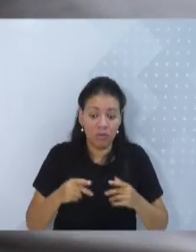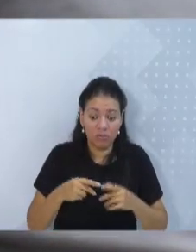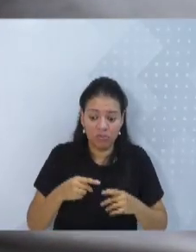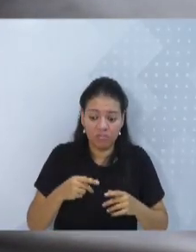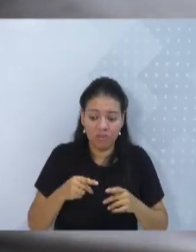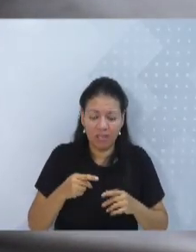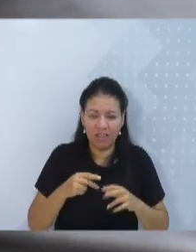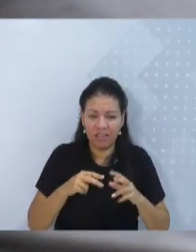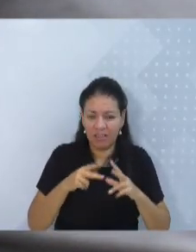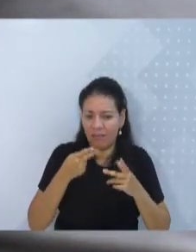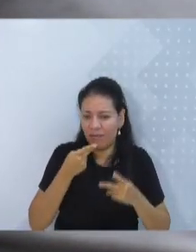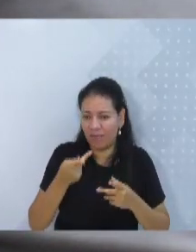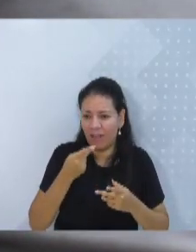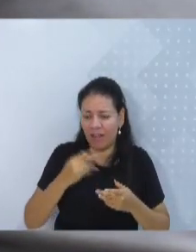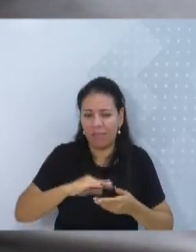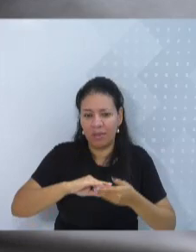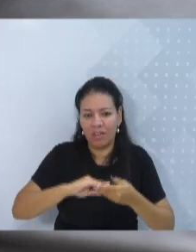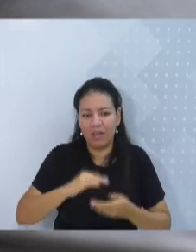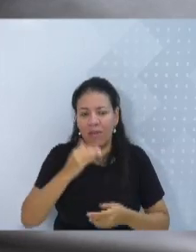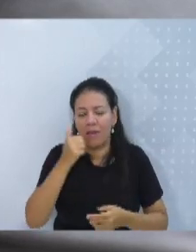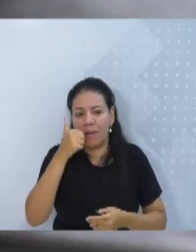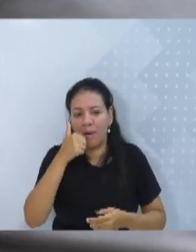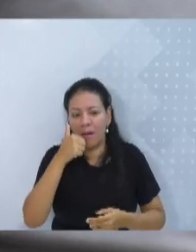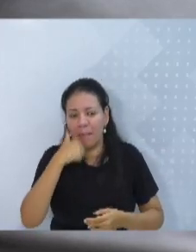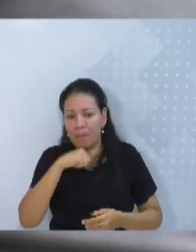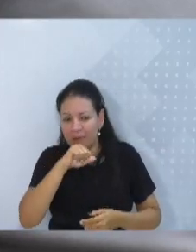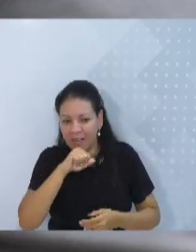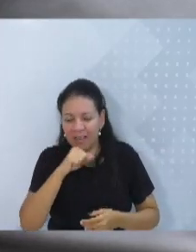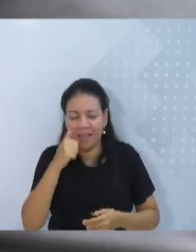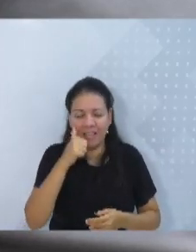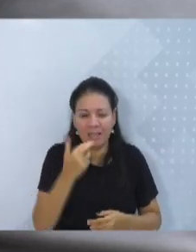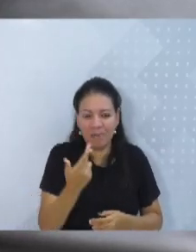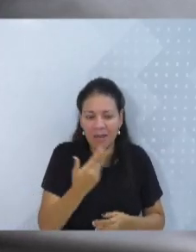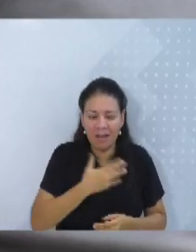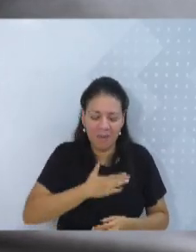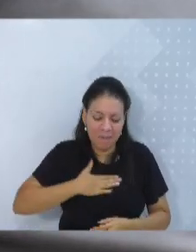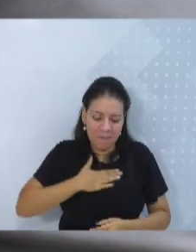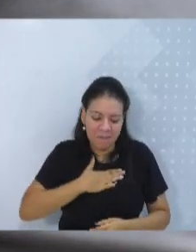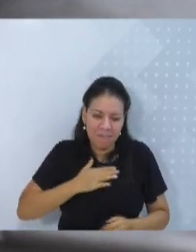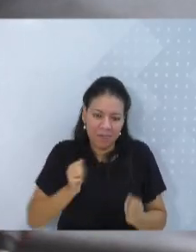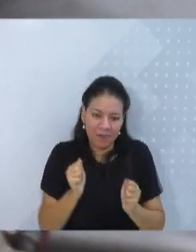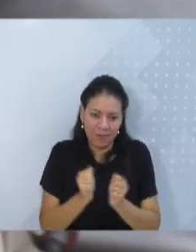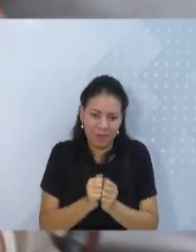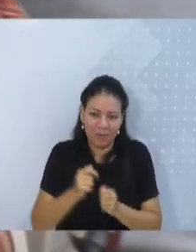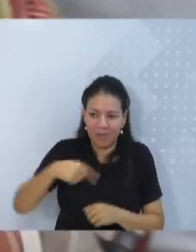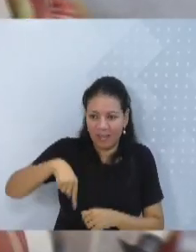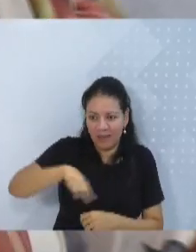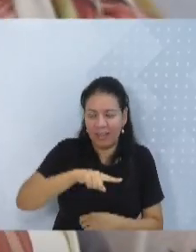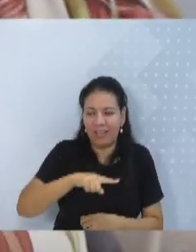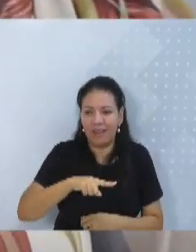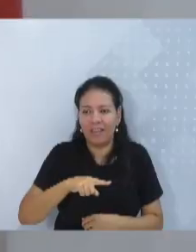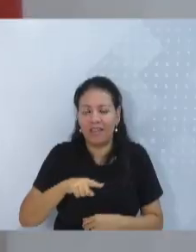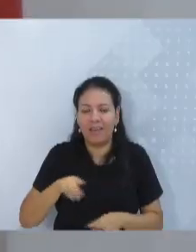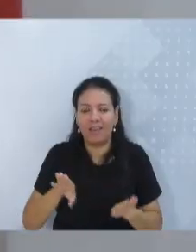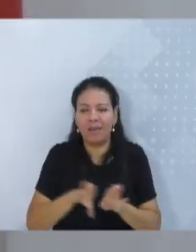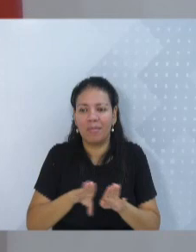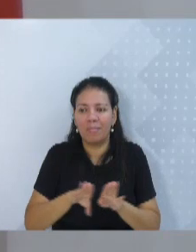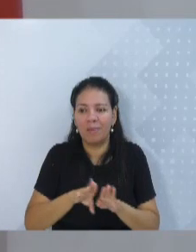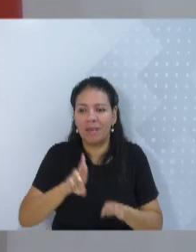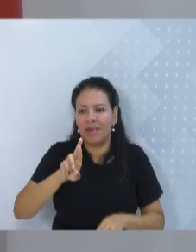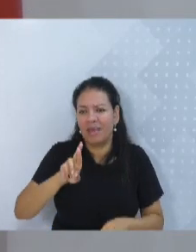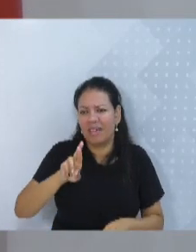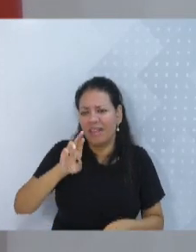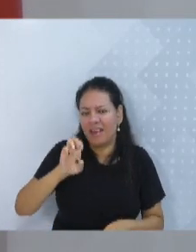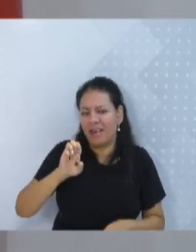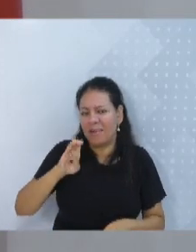cumprimentando a sua querida mãezinha irmã que está aqui que é um prazer enorme ter vocês aqui e a Rebeca é